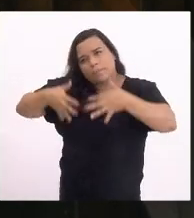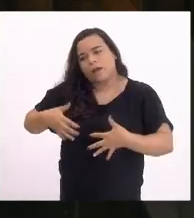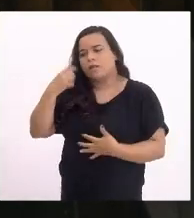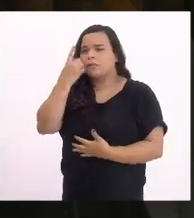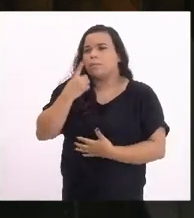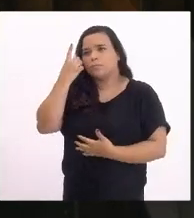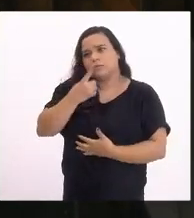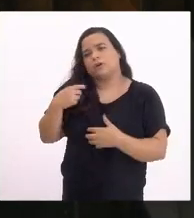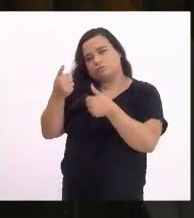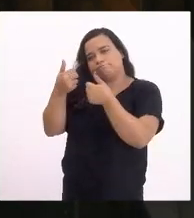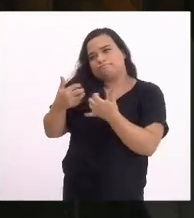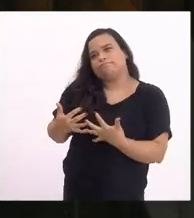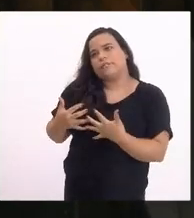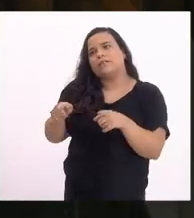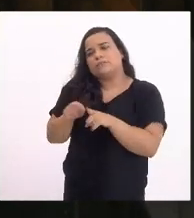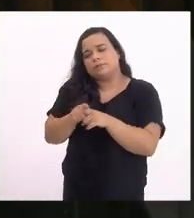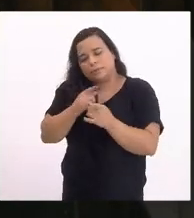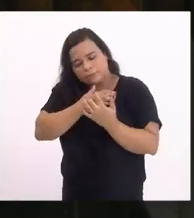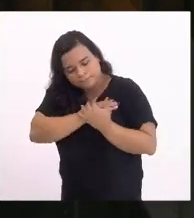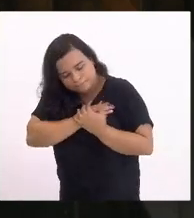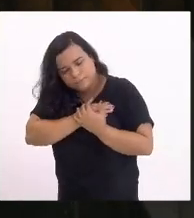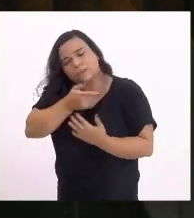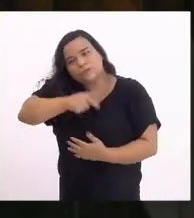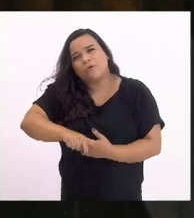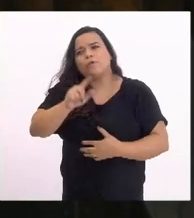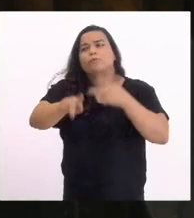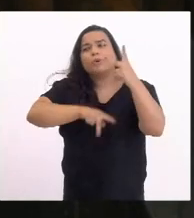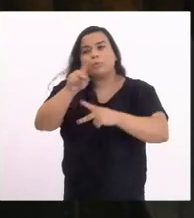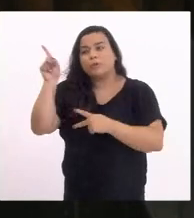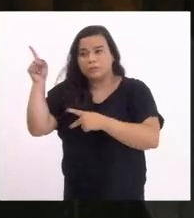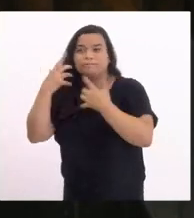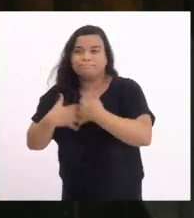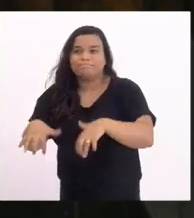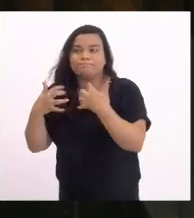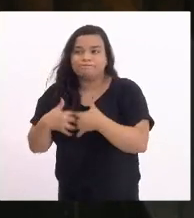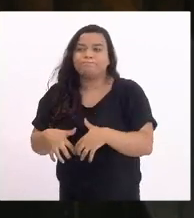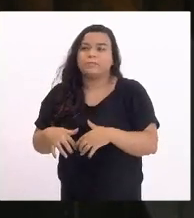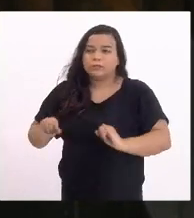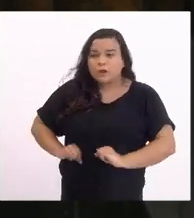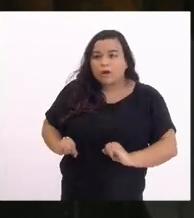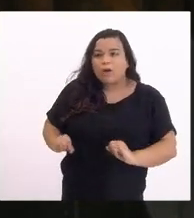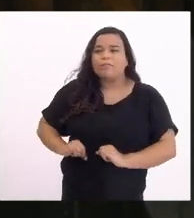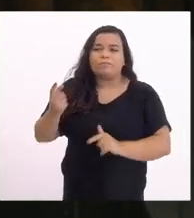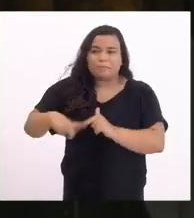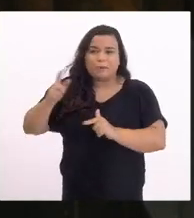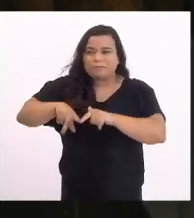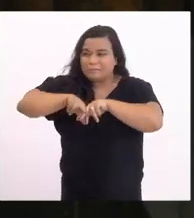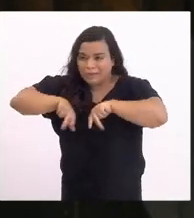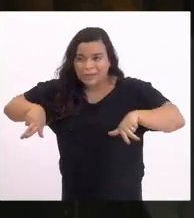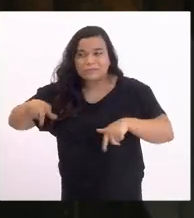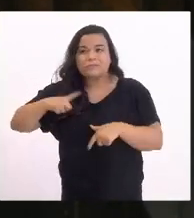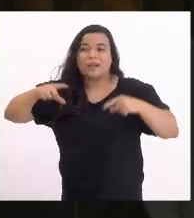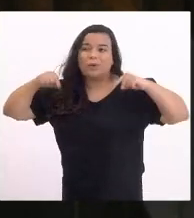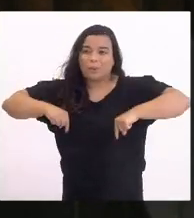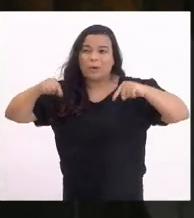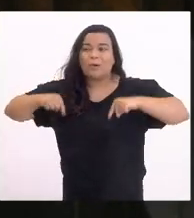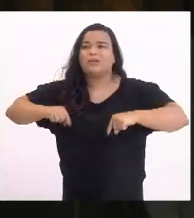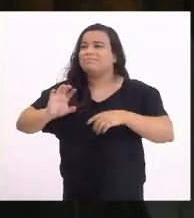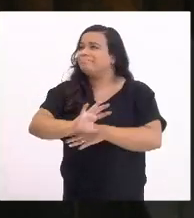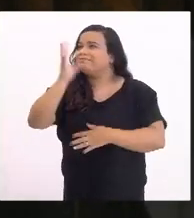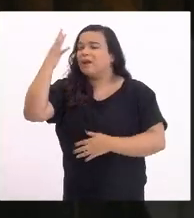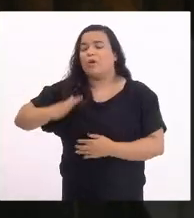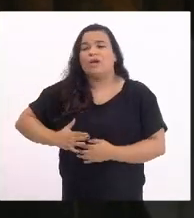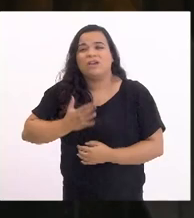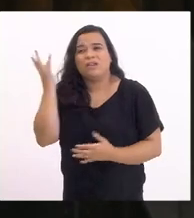deputado, em solidariedade mais uma vez à população de Petrópolis, que está sentindo e sofrendo nesse momento com a tragédia que